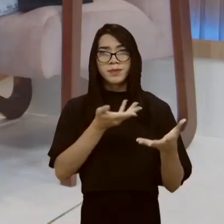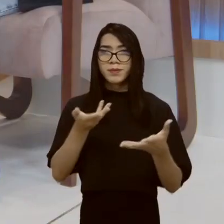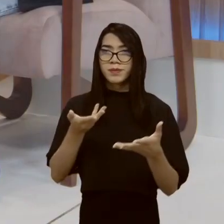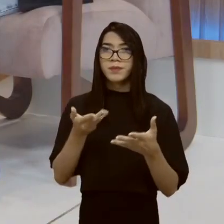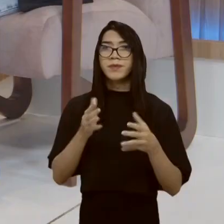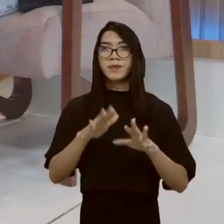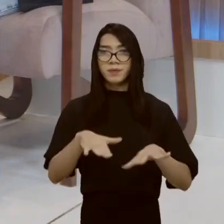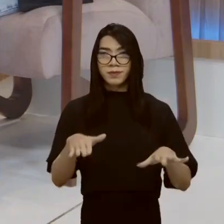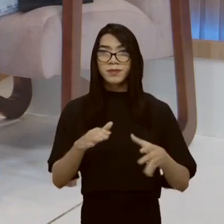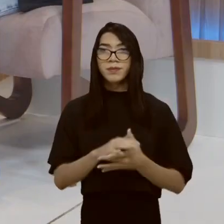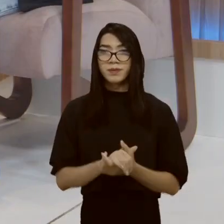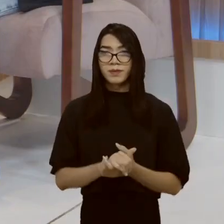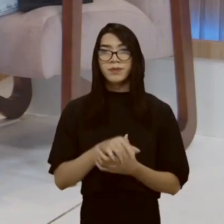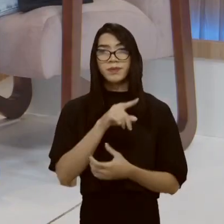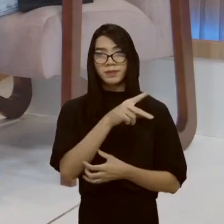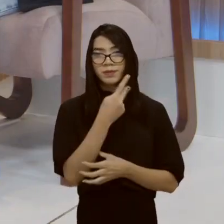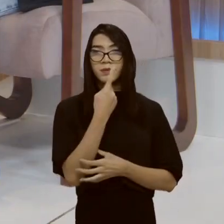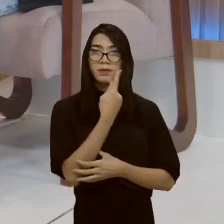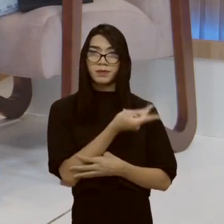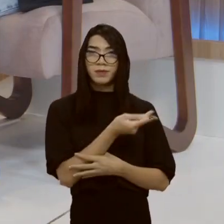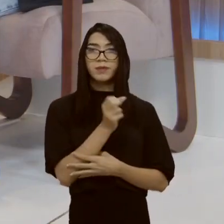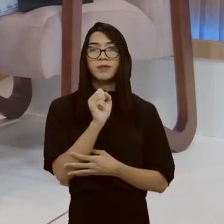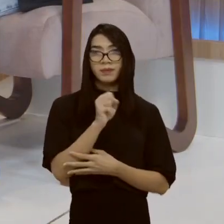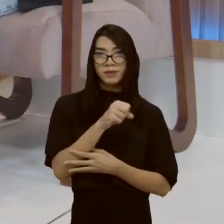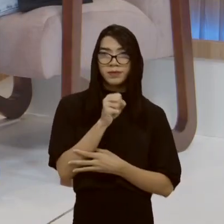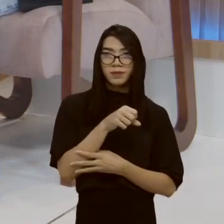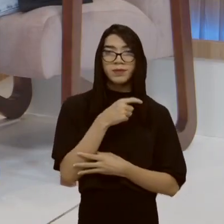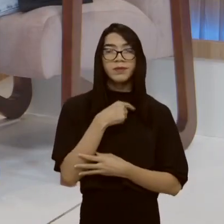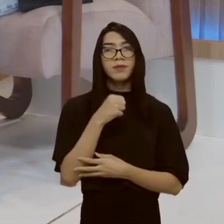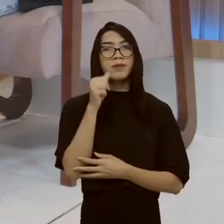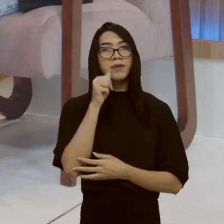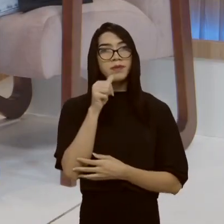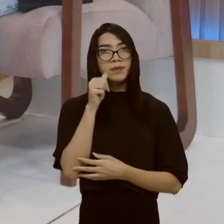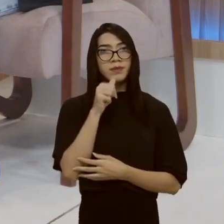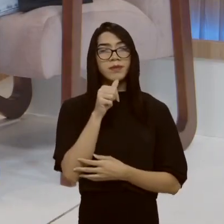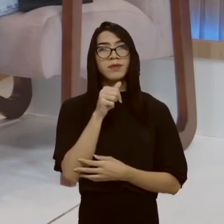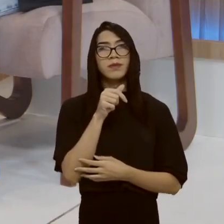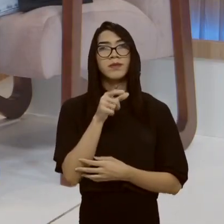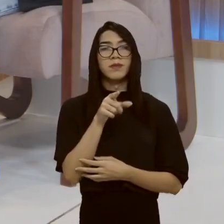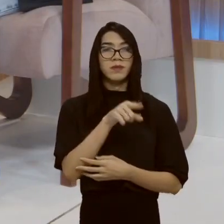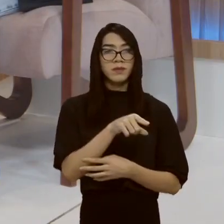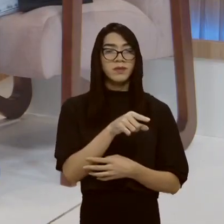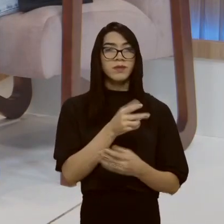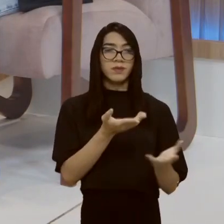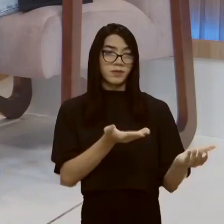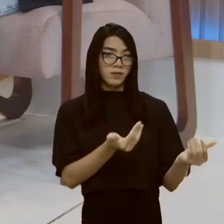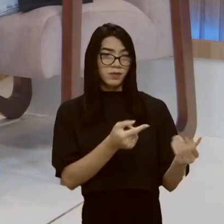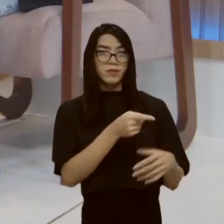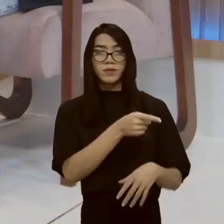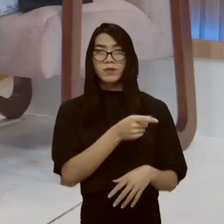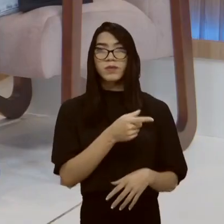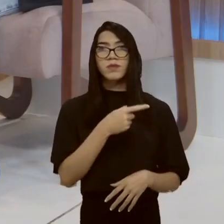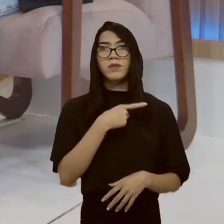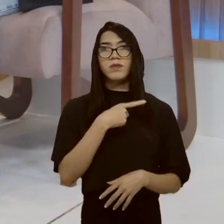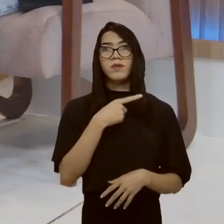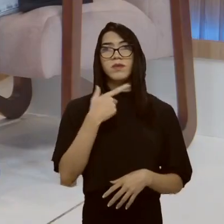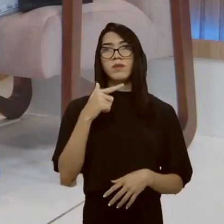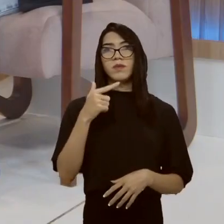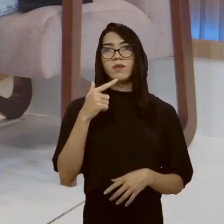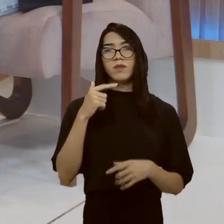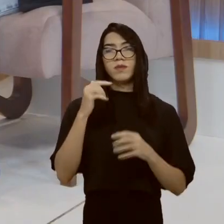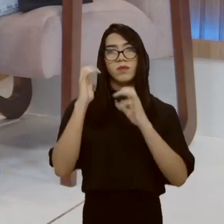né? Exato, e você falou da questão dessa adolescente, né? O adolescente, ele não tem o cérebro desenvolvido como um